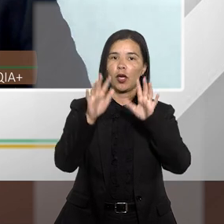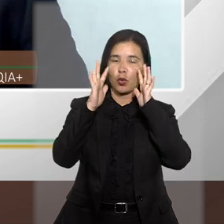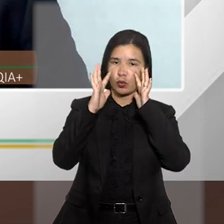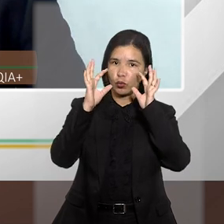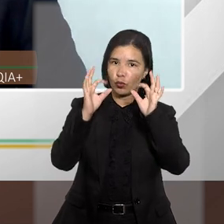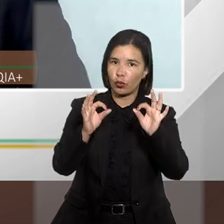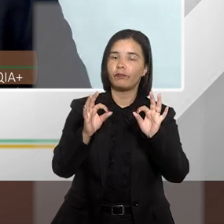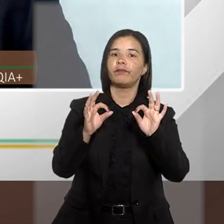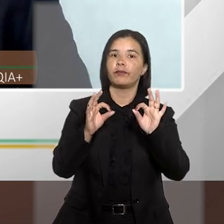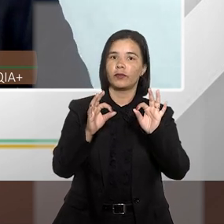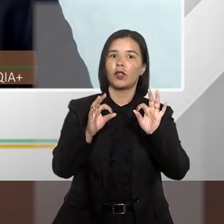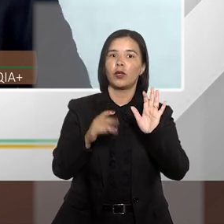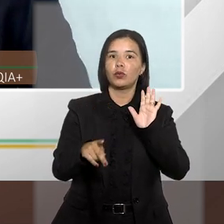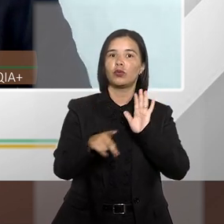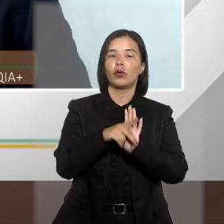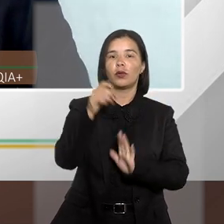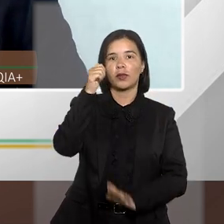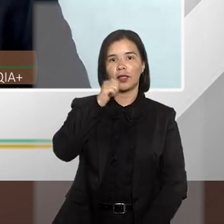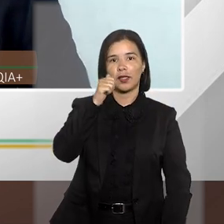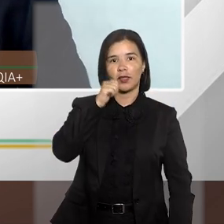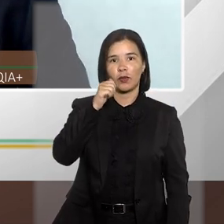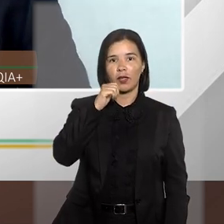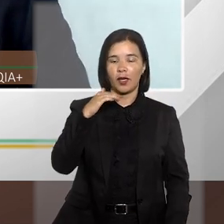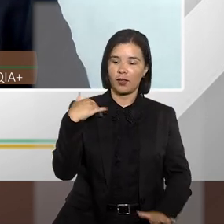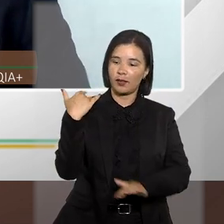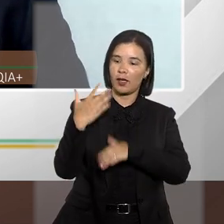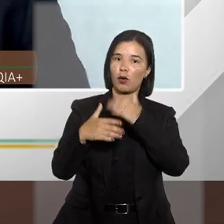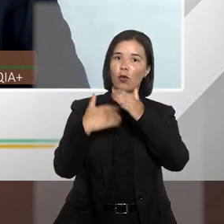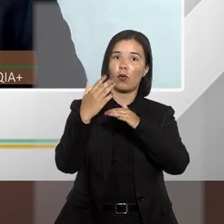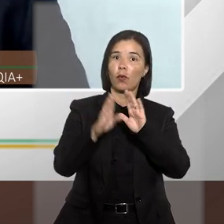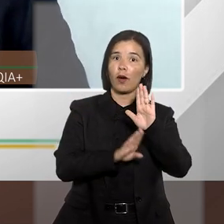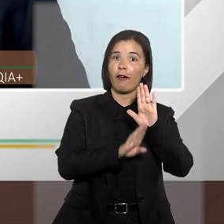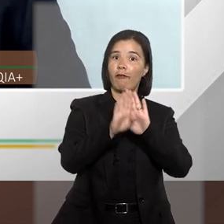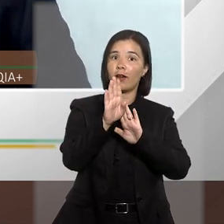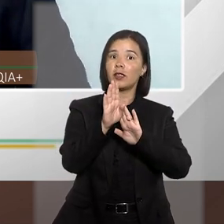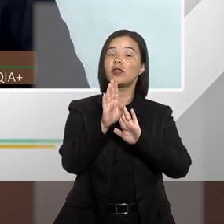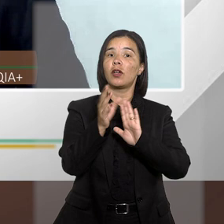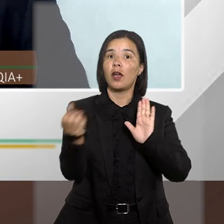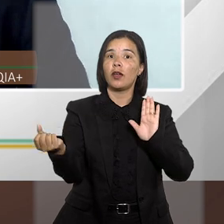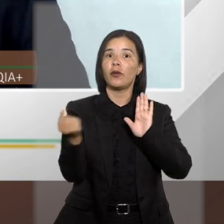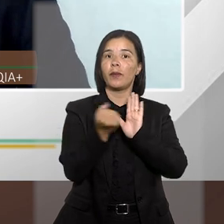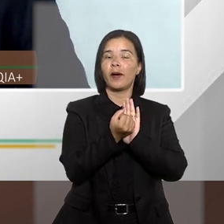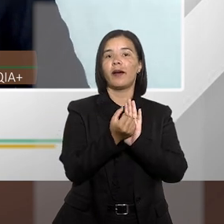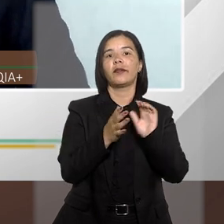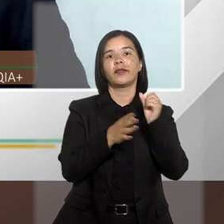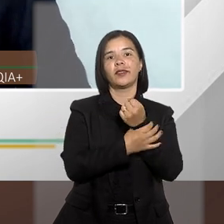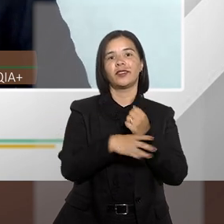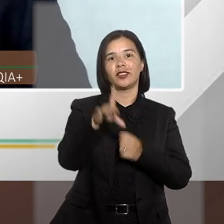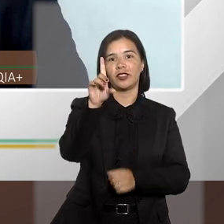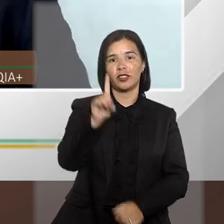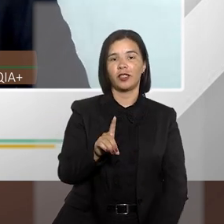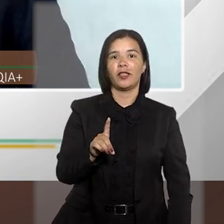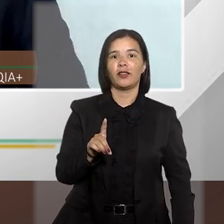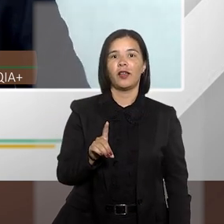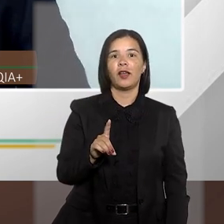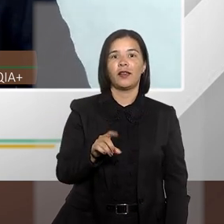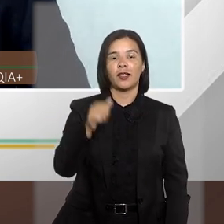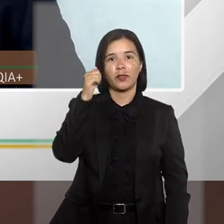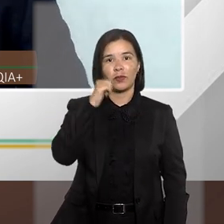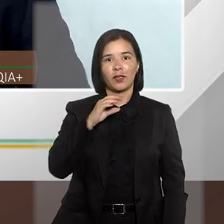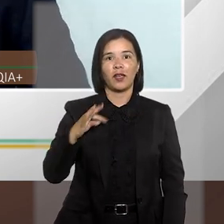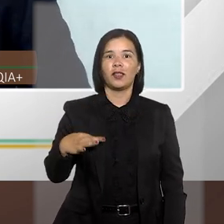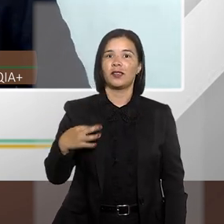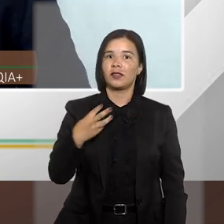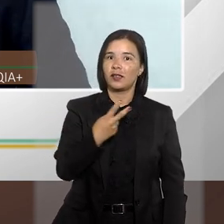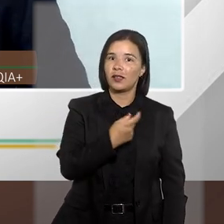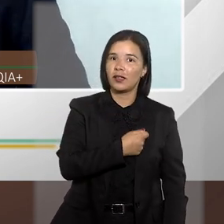Penha se aplica a todas as mulheres é um avanço e é um marco na garantia de direitos para as mulheres trans e travestis, que são